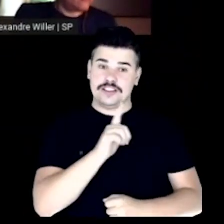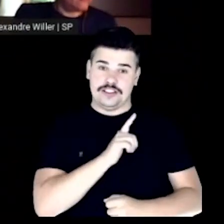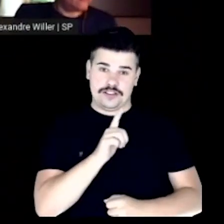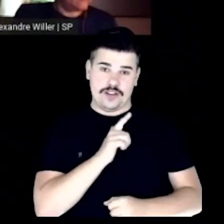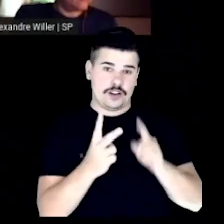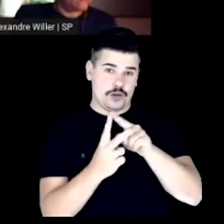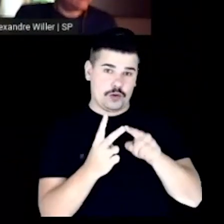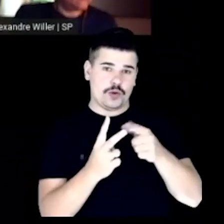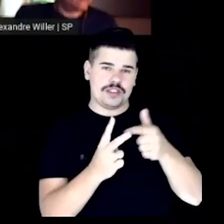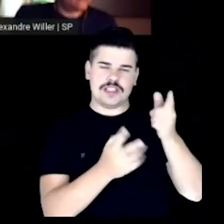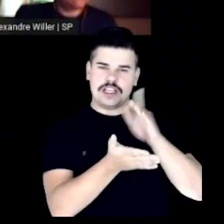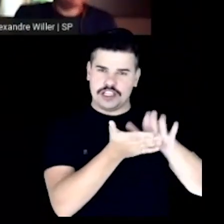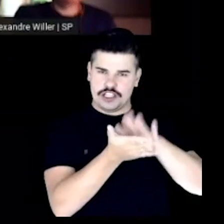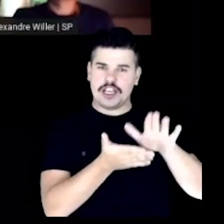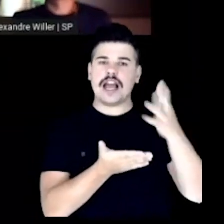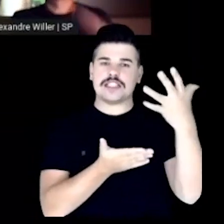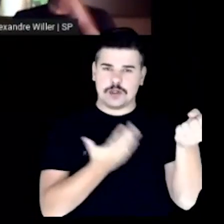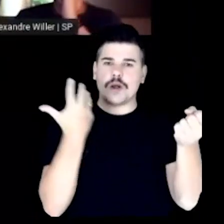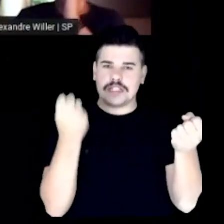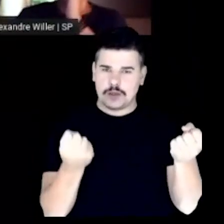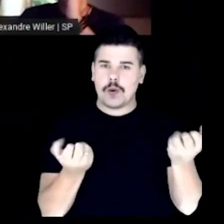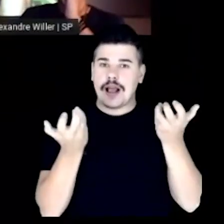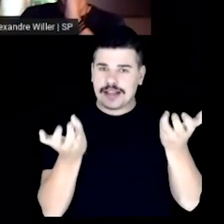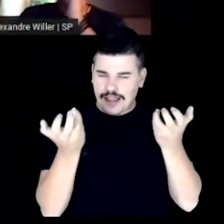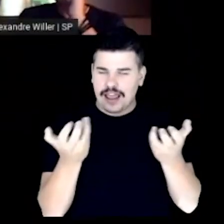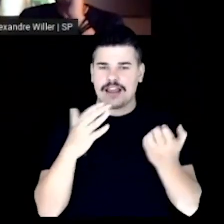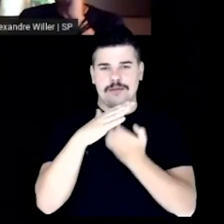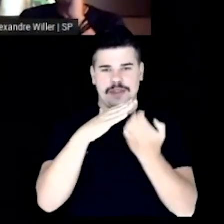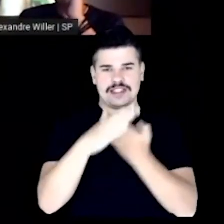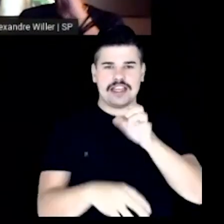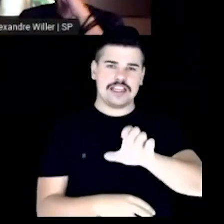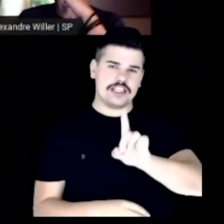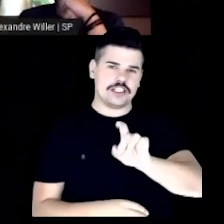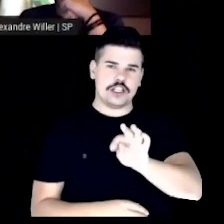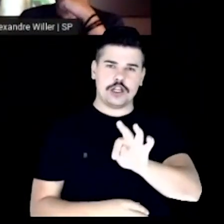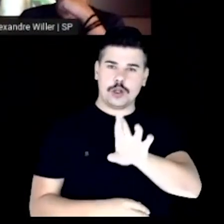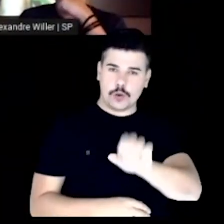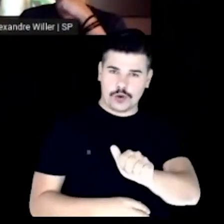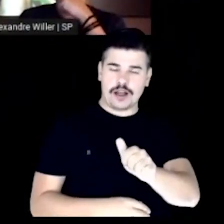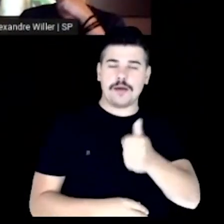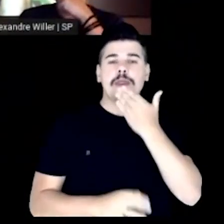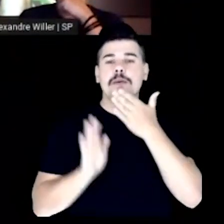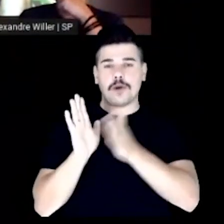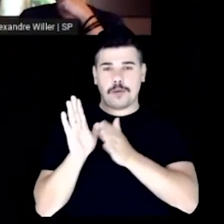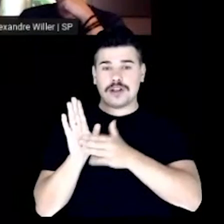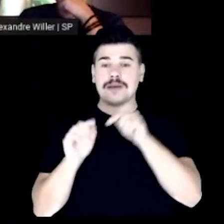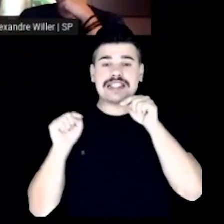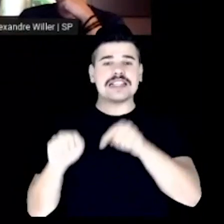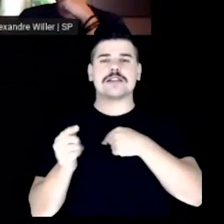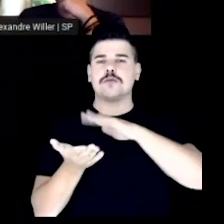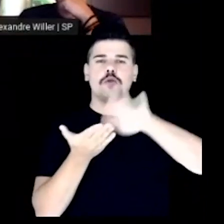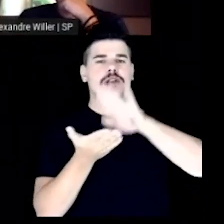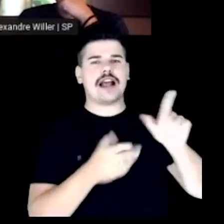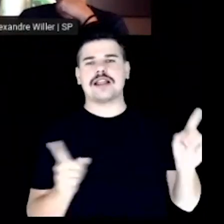E aí tiveram os dois editores que super curtiram, me fizeram propostas, mas não publicar